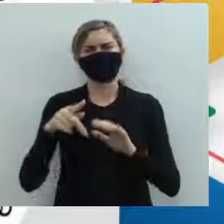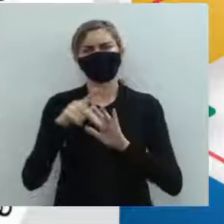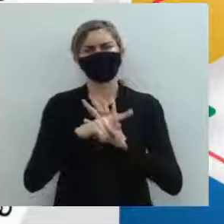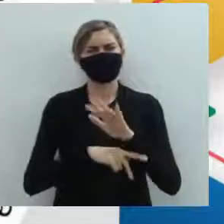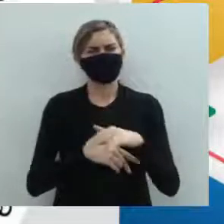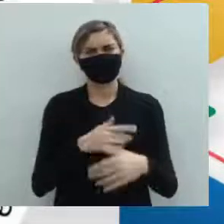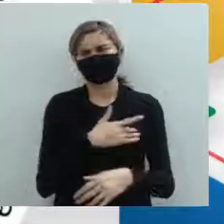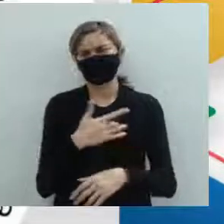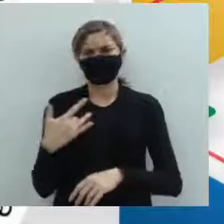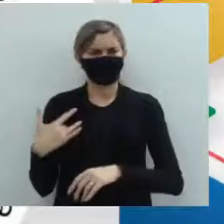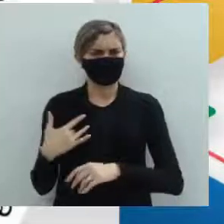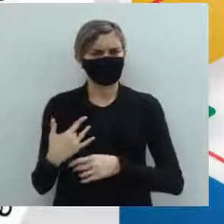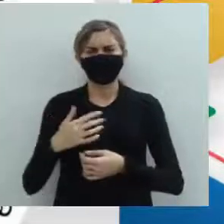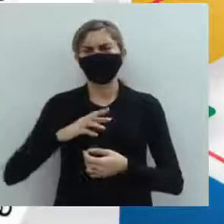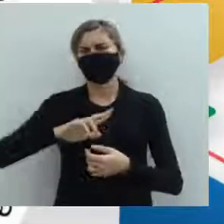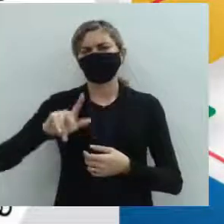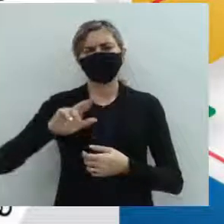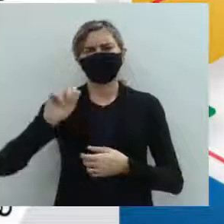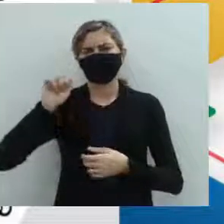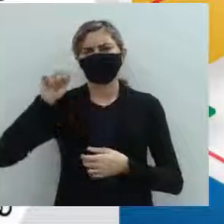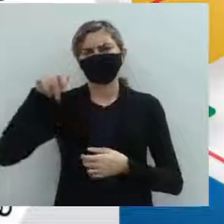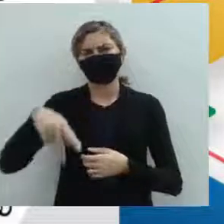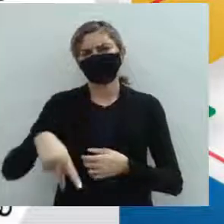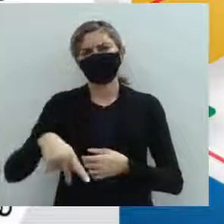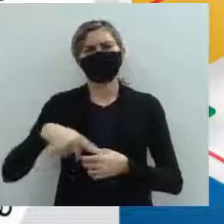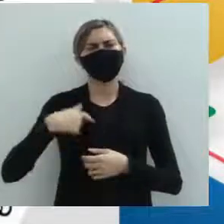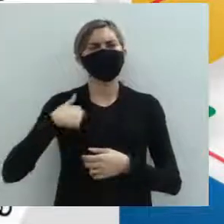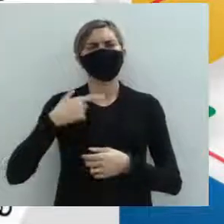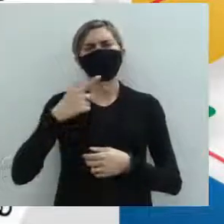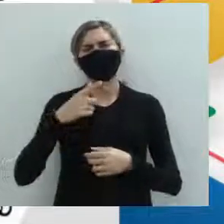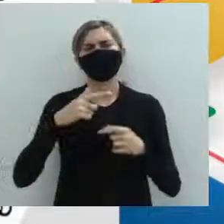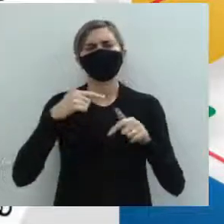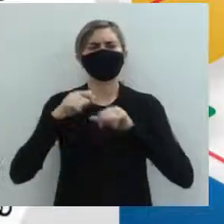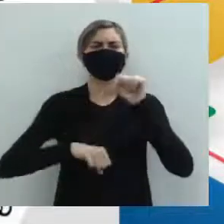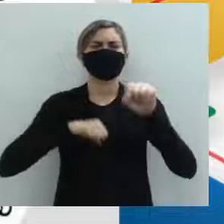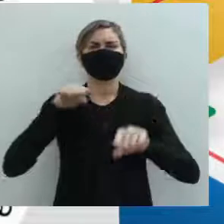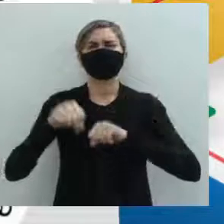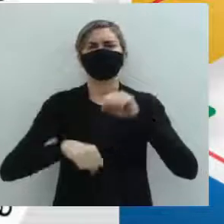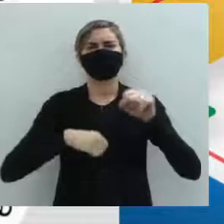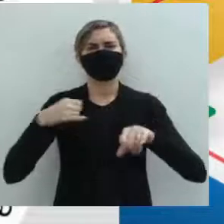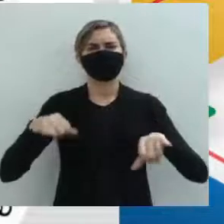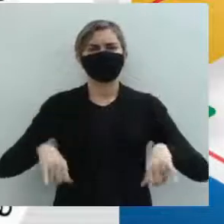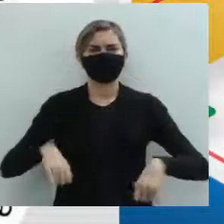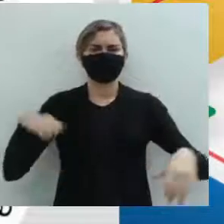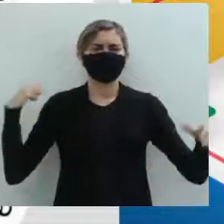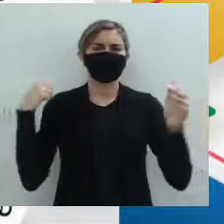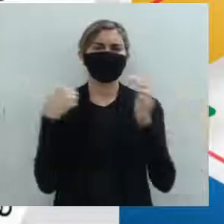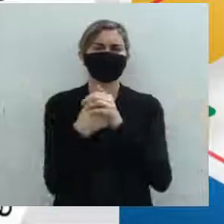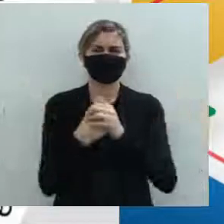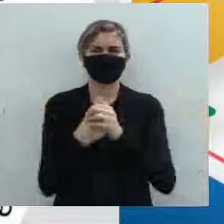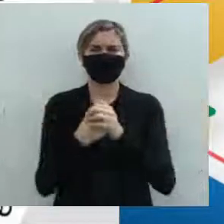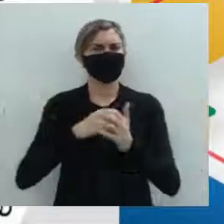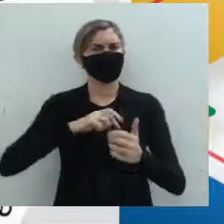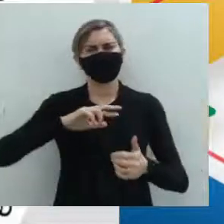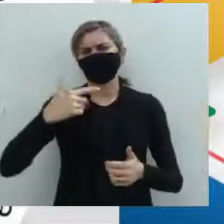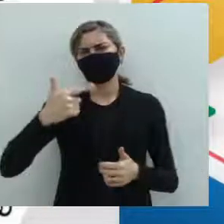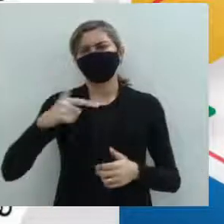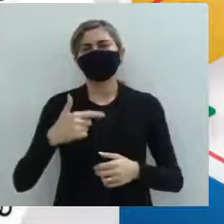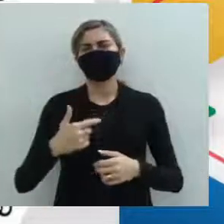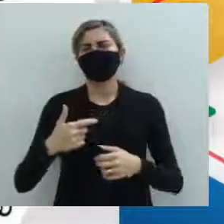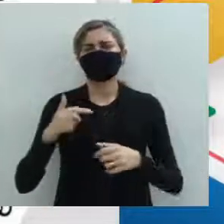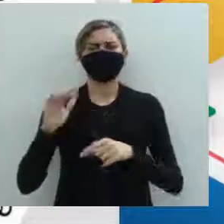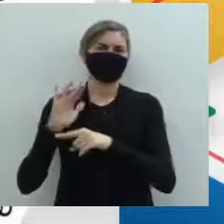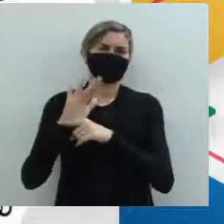saúde, ele não vai se aposentar e ele está andando no trânsito com a bicicleta. Se ele sofrer um acidente, talvez ele nem tenha